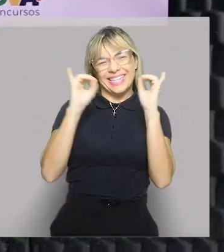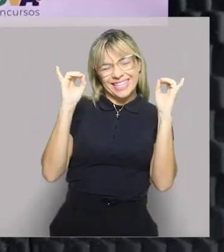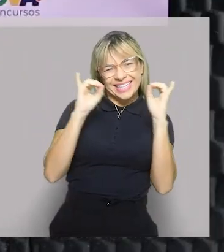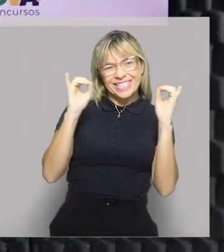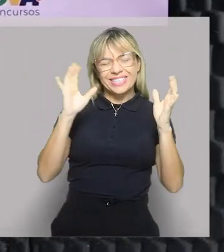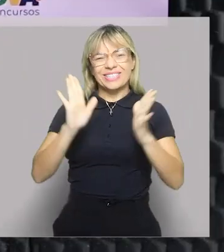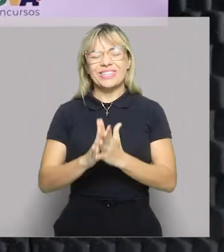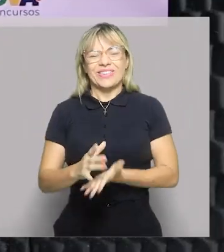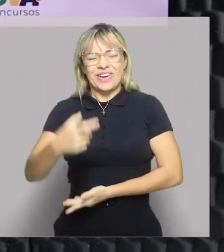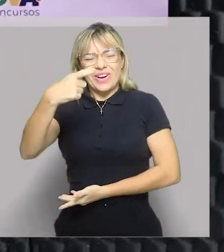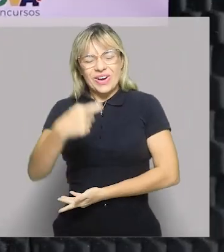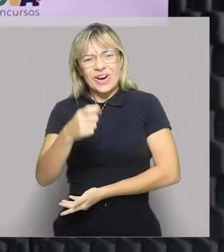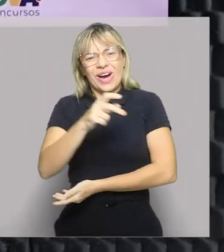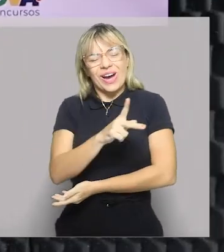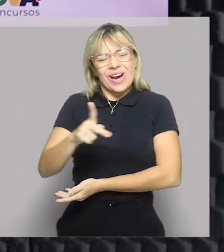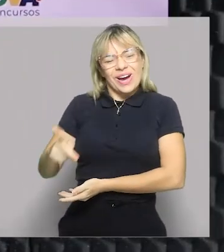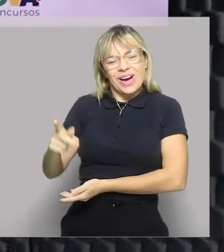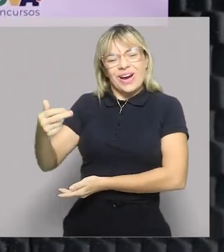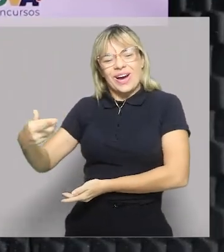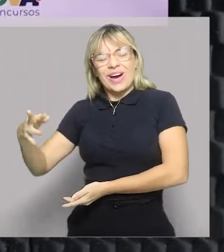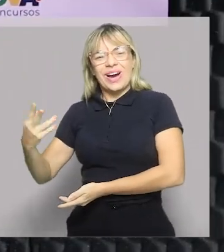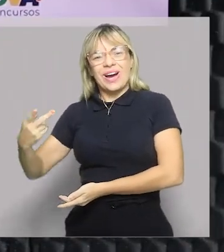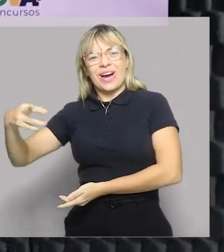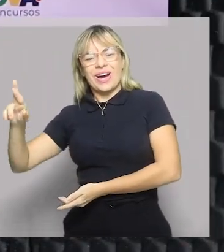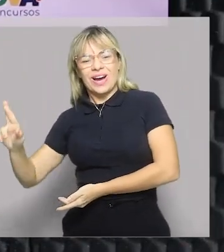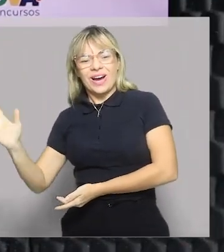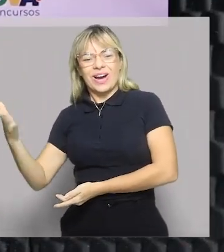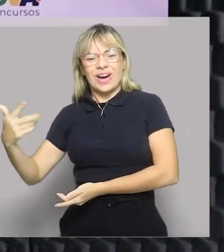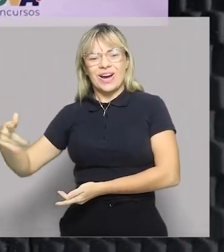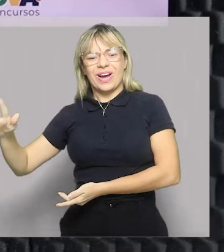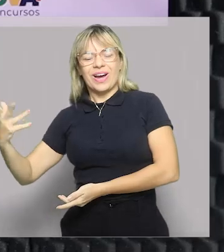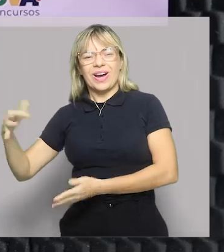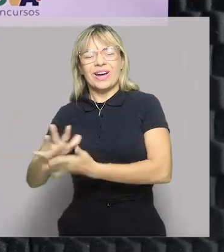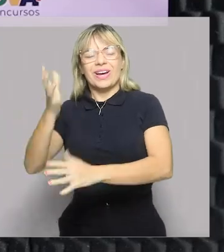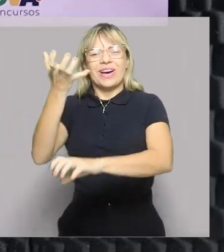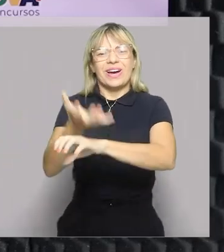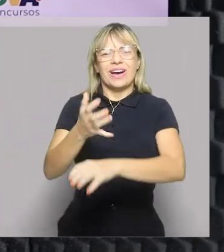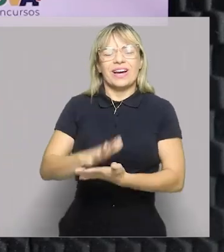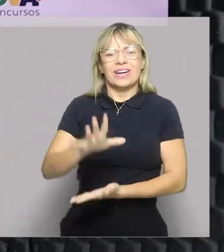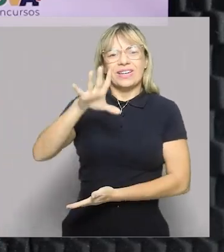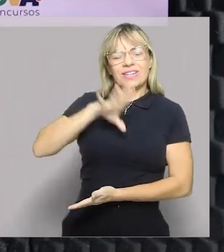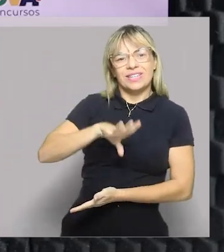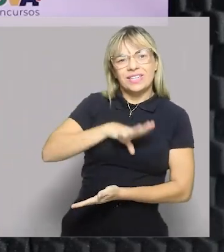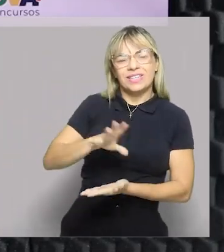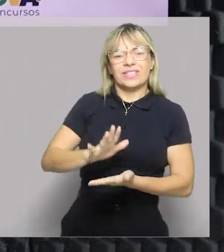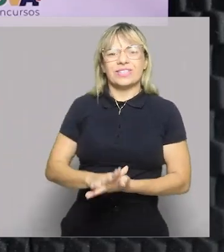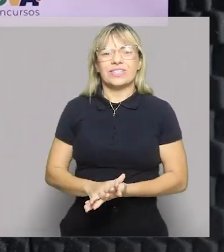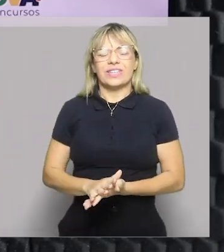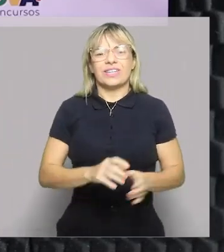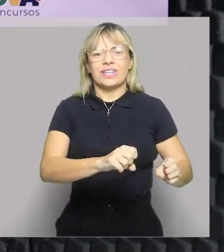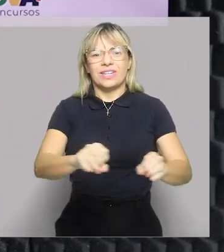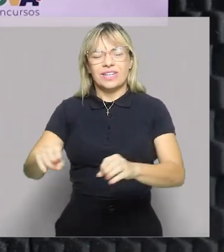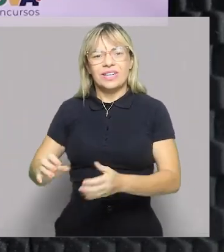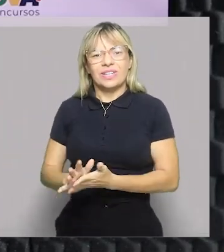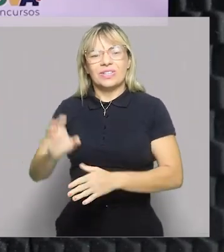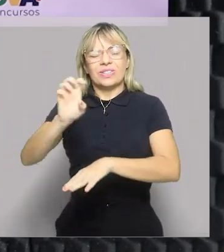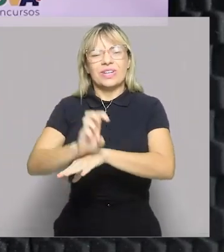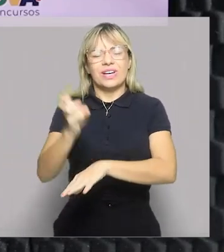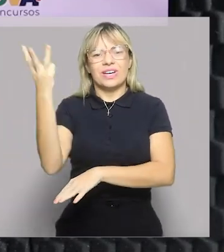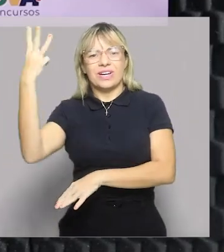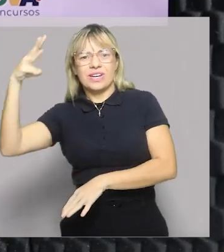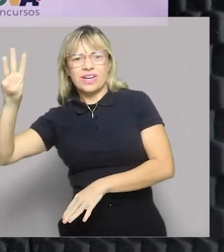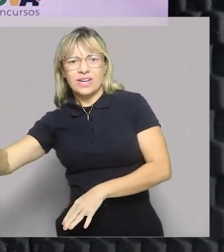Olá, eu sou o professor Arthur Góes, professor de língua portuguesa da Rede de Ensino do Estado do